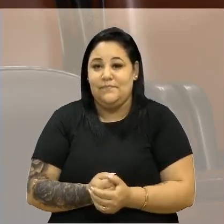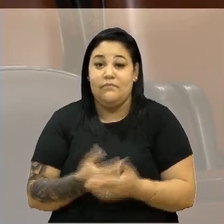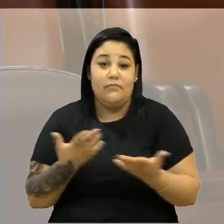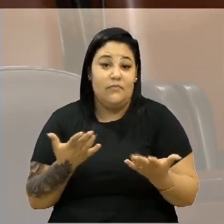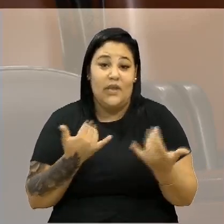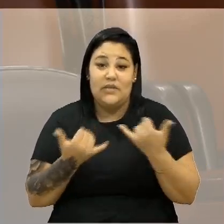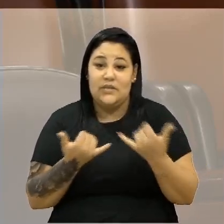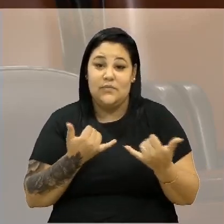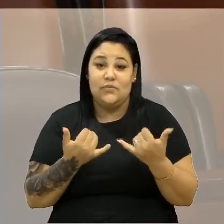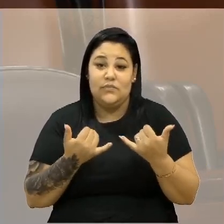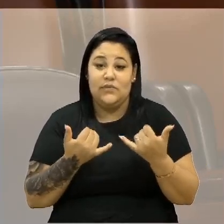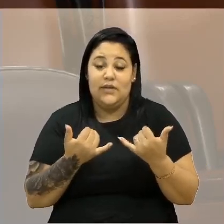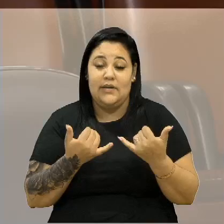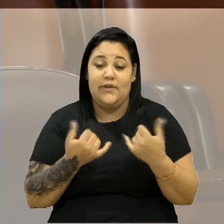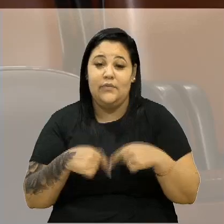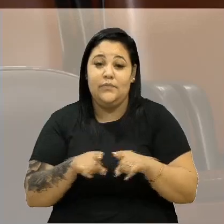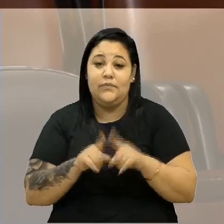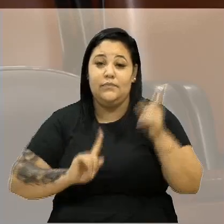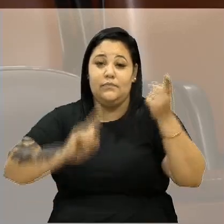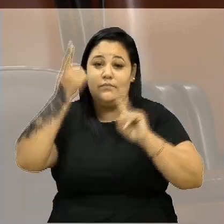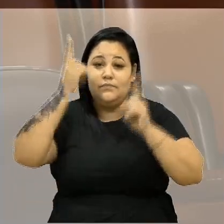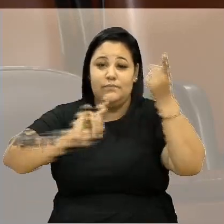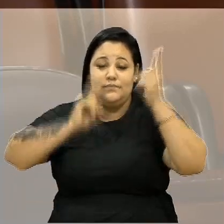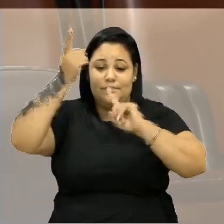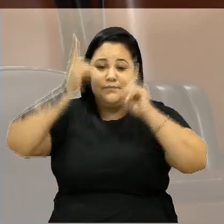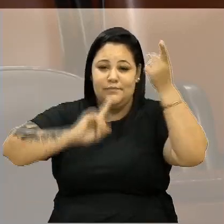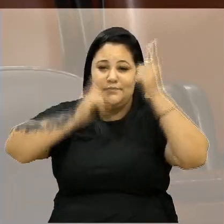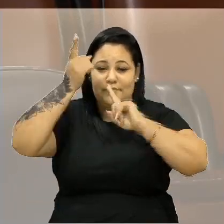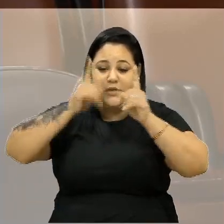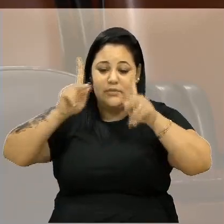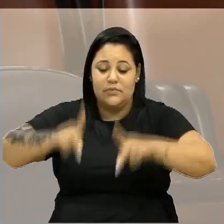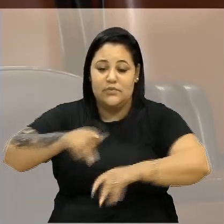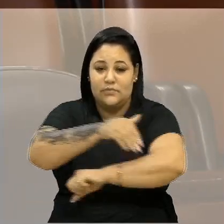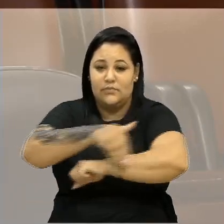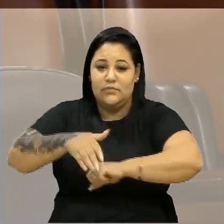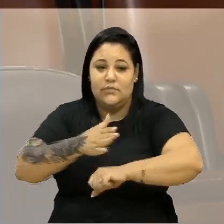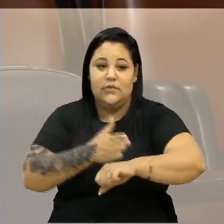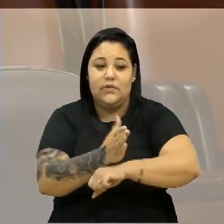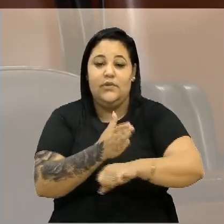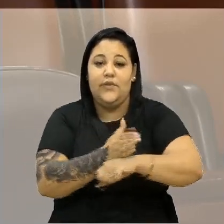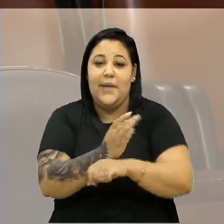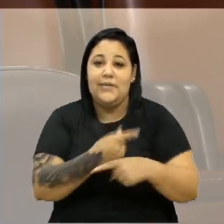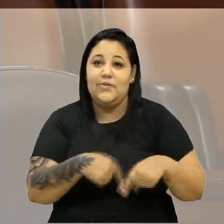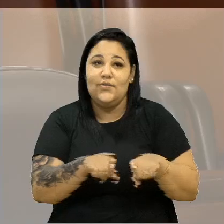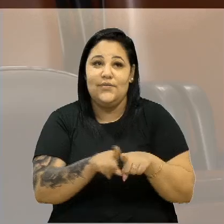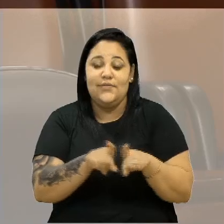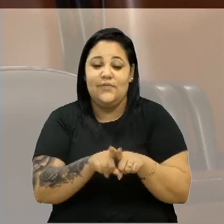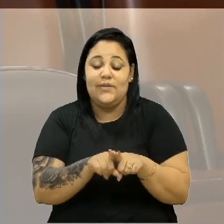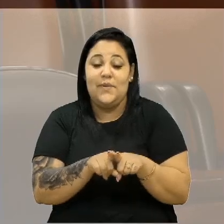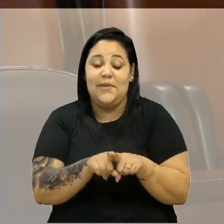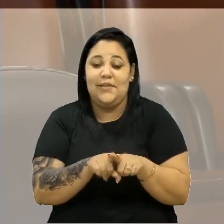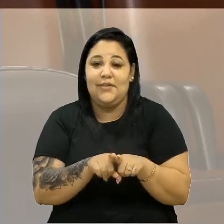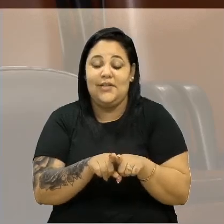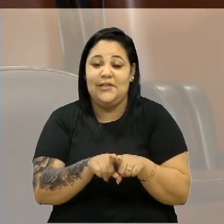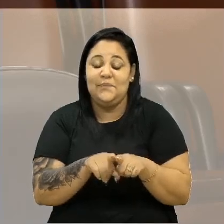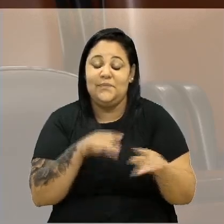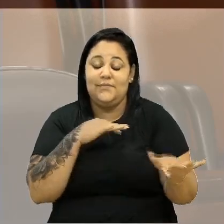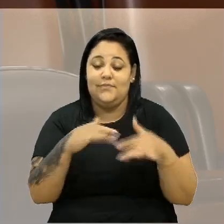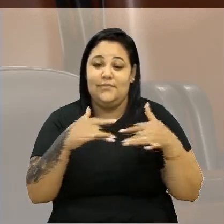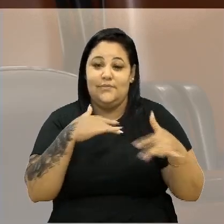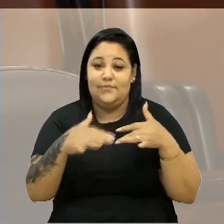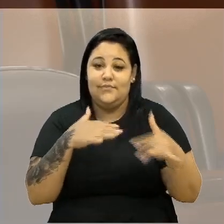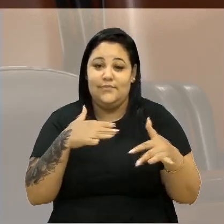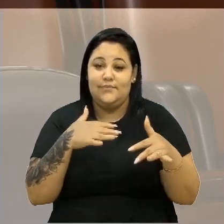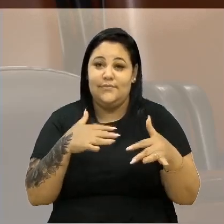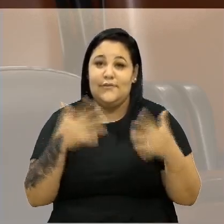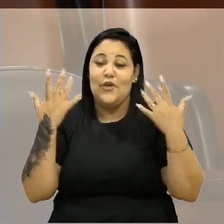carnaval as pessoas vão para a rua. As pessoas vão para a rua em manifestações, em comemorações de